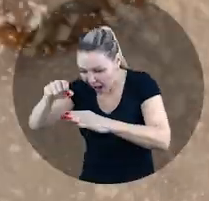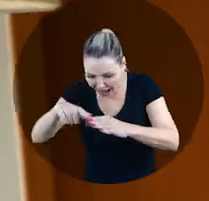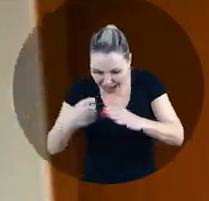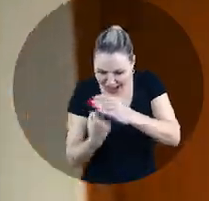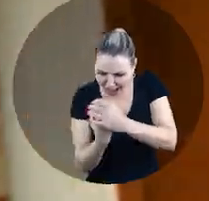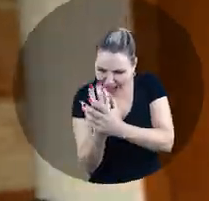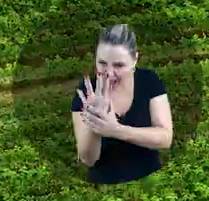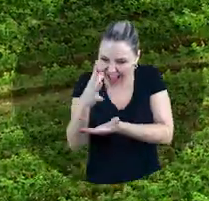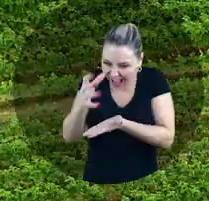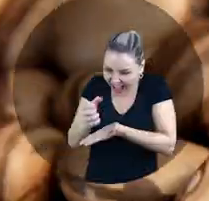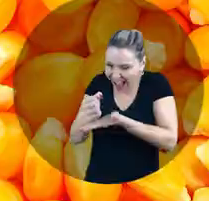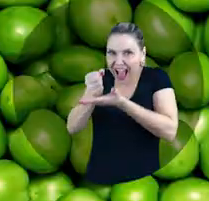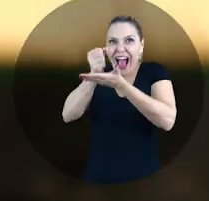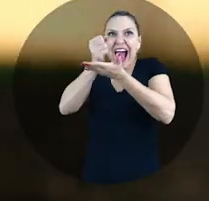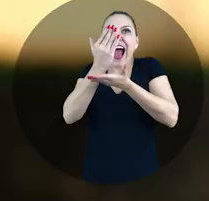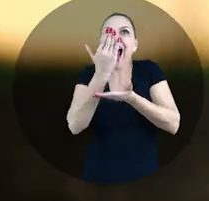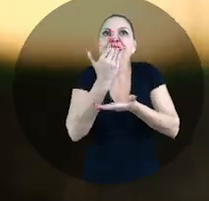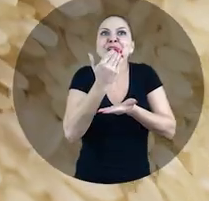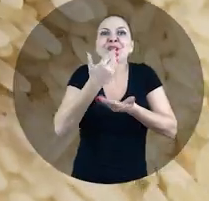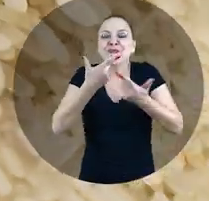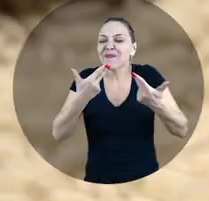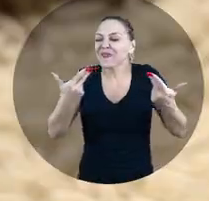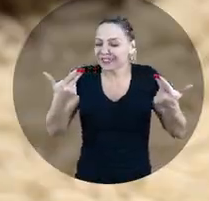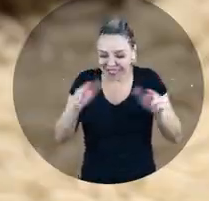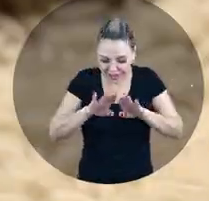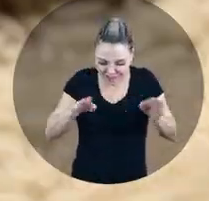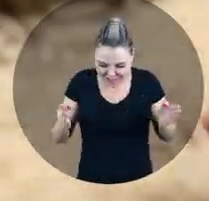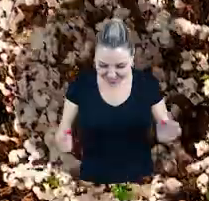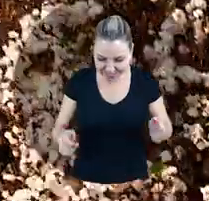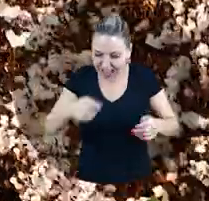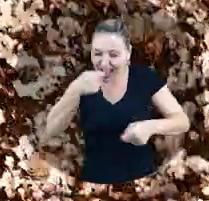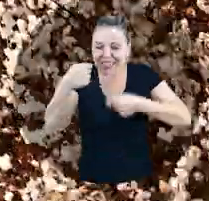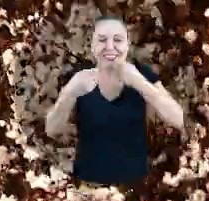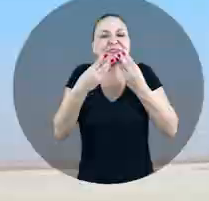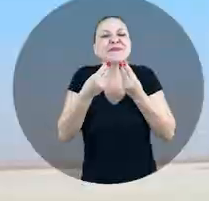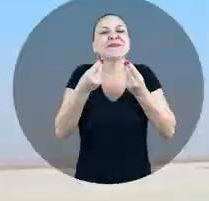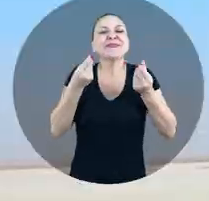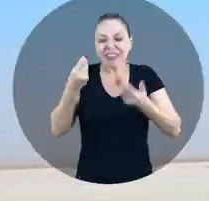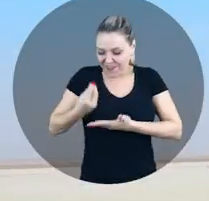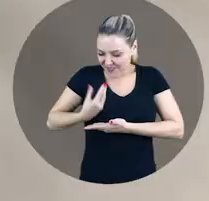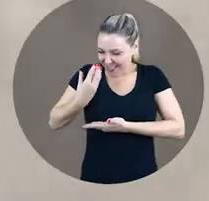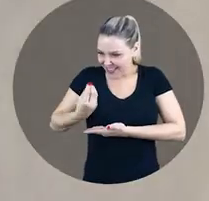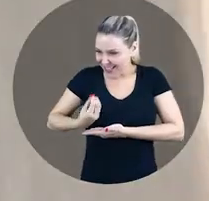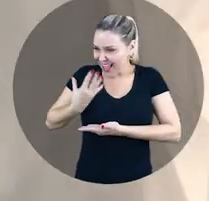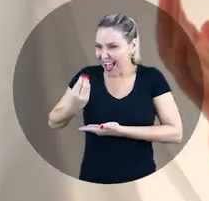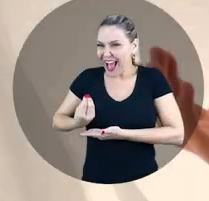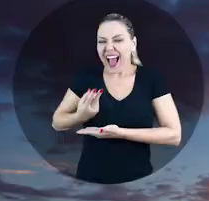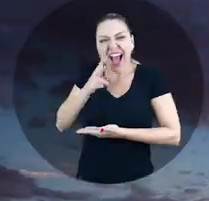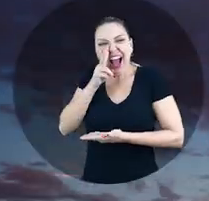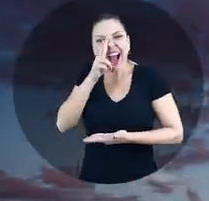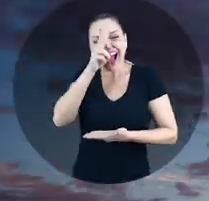Oh, é tudo que vem lá do chão, que chega na mesa, na mão, na sua